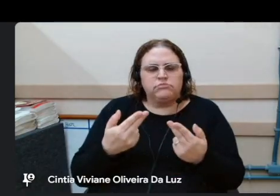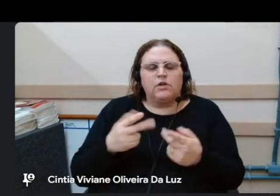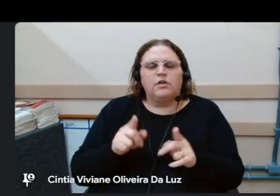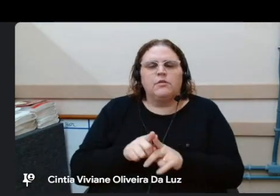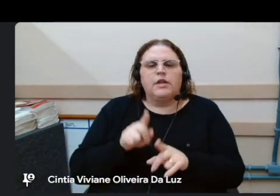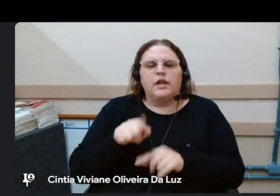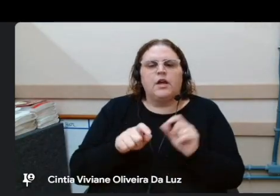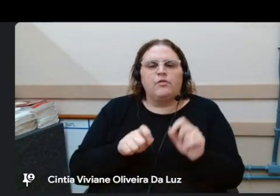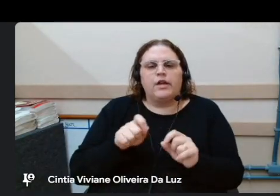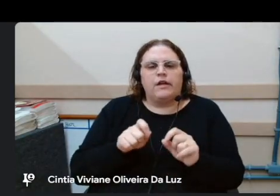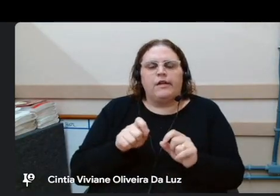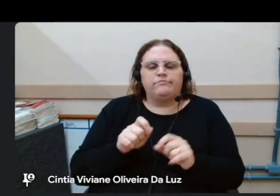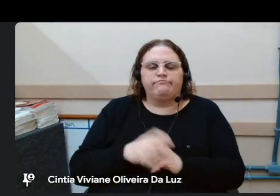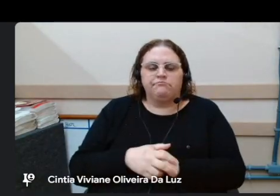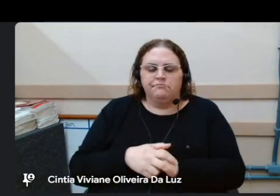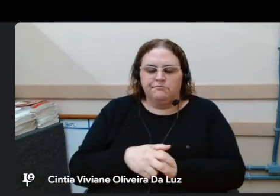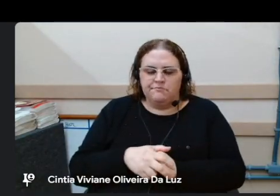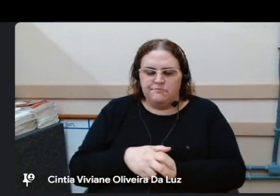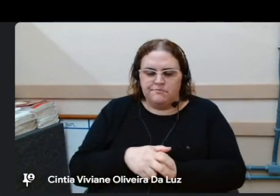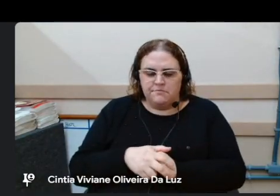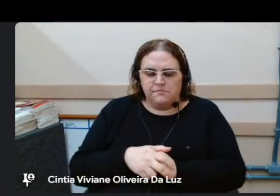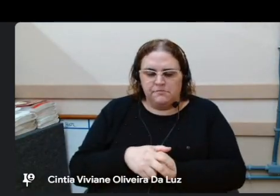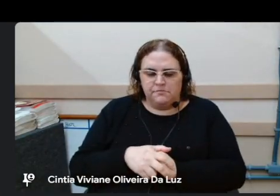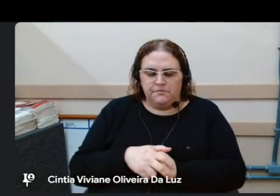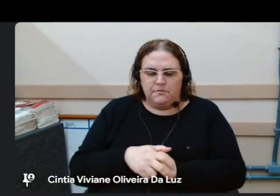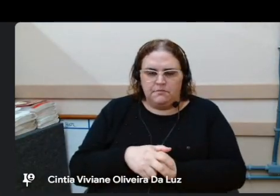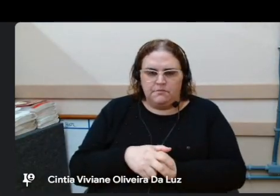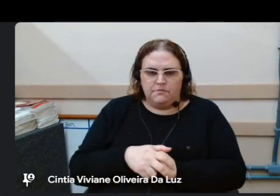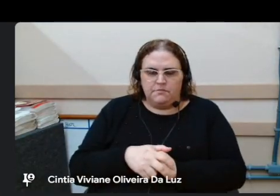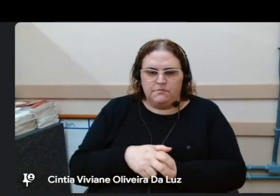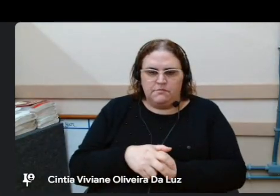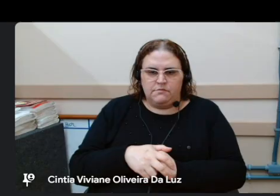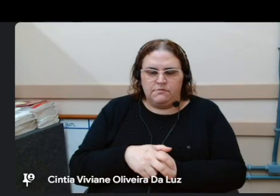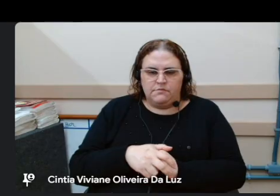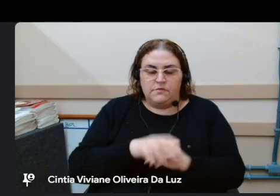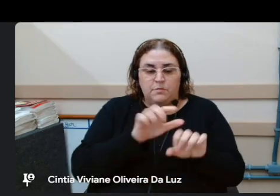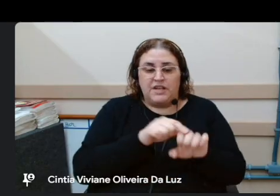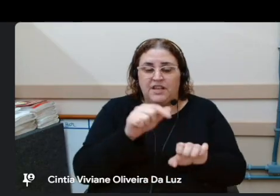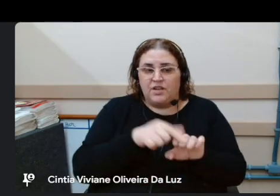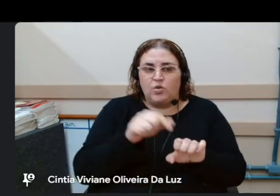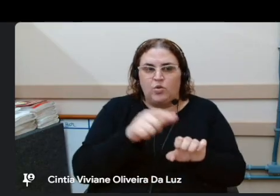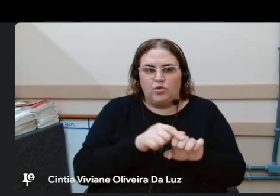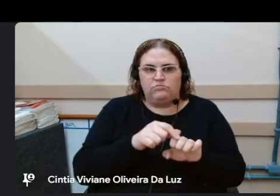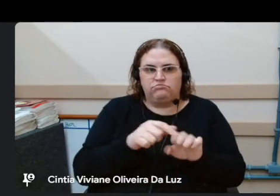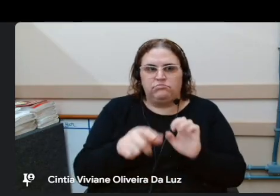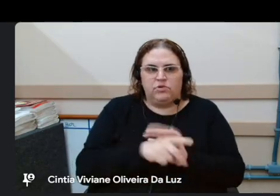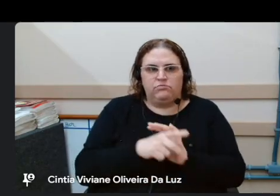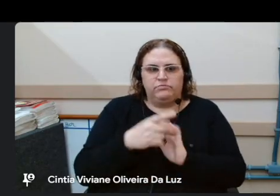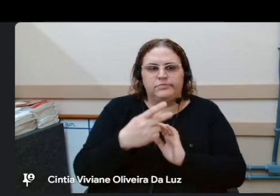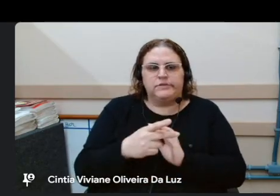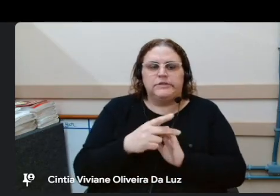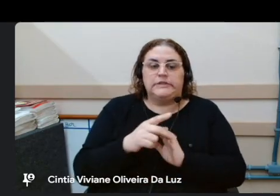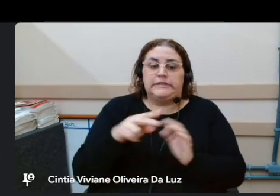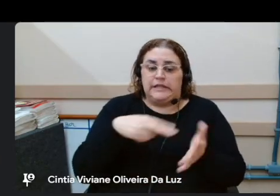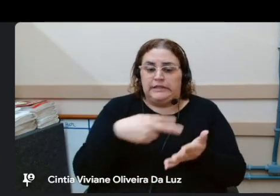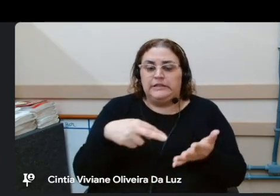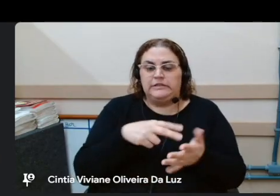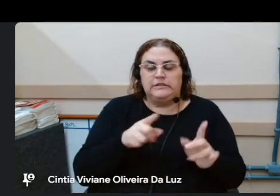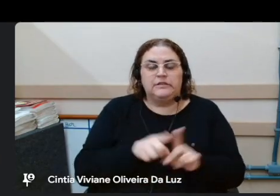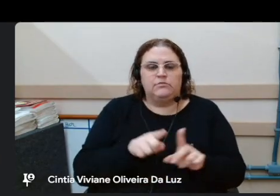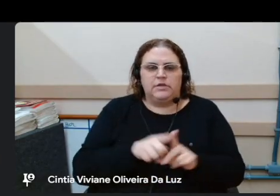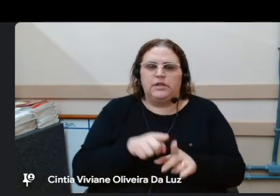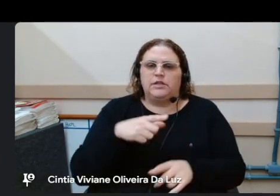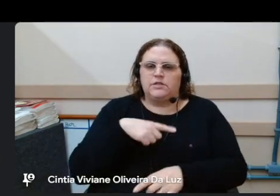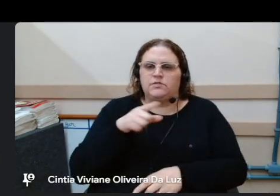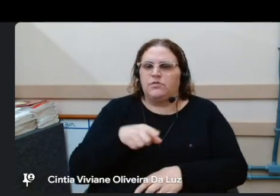aí similar que é ah essa questão da do Empreendedor de si né